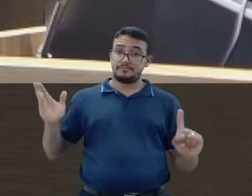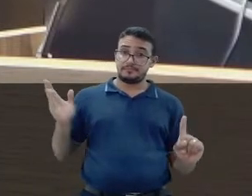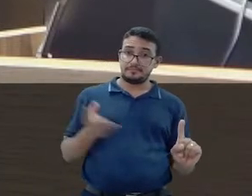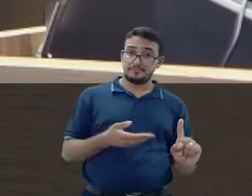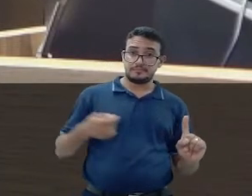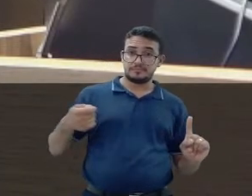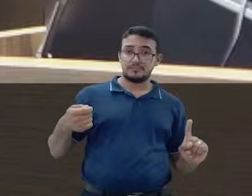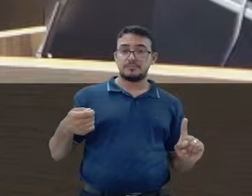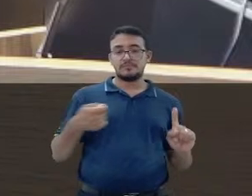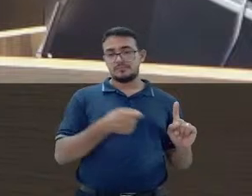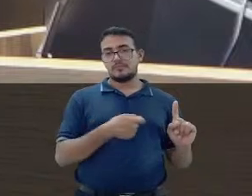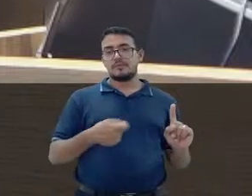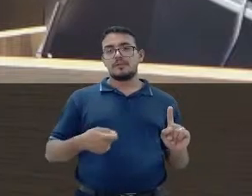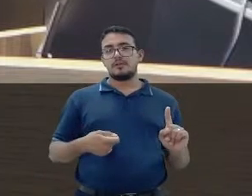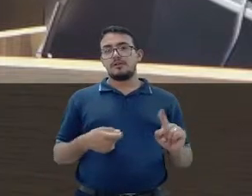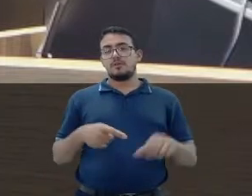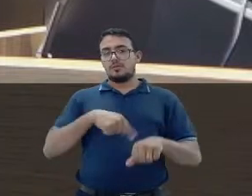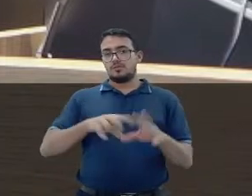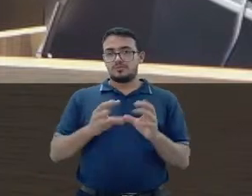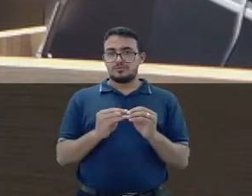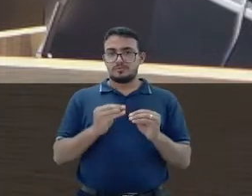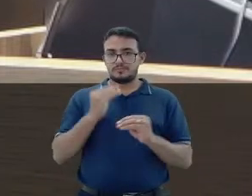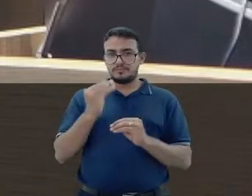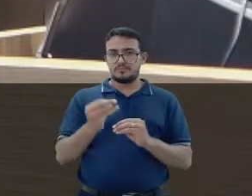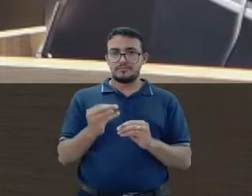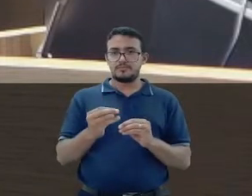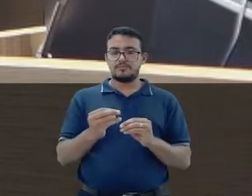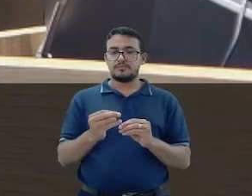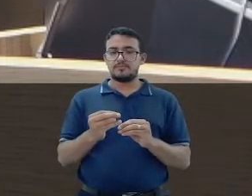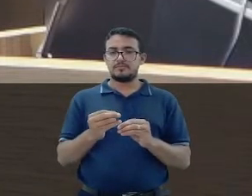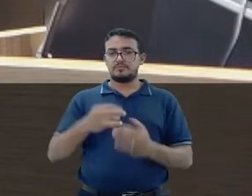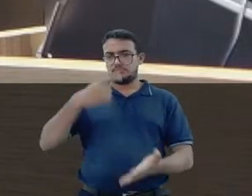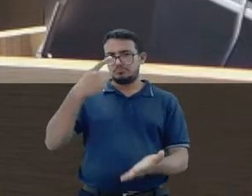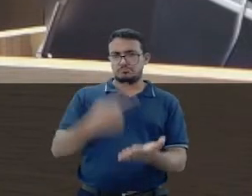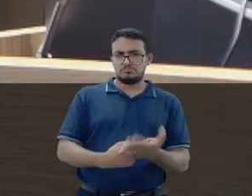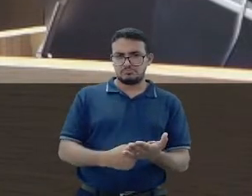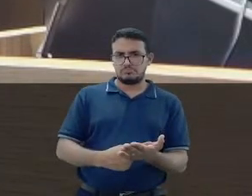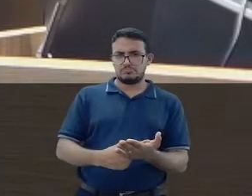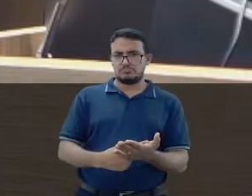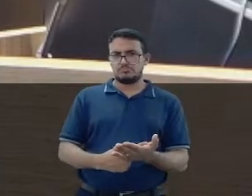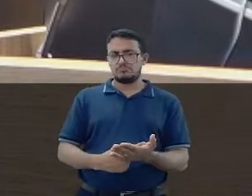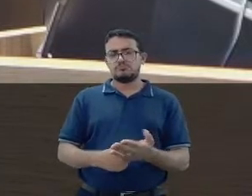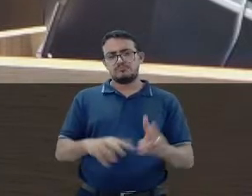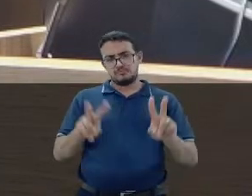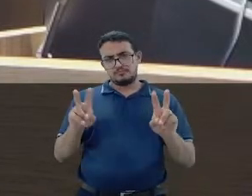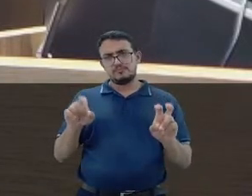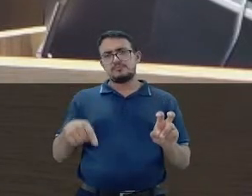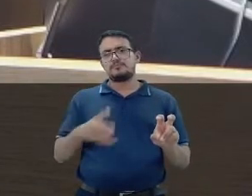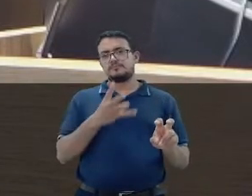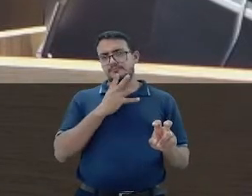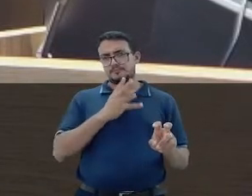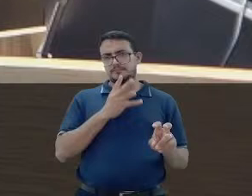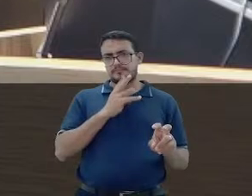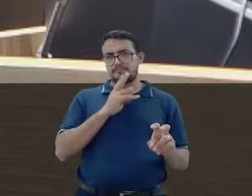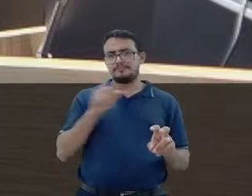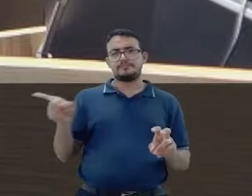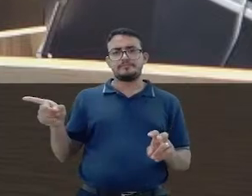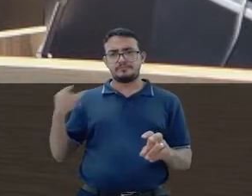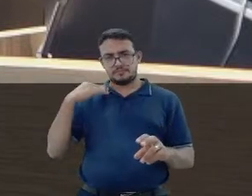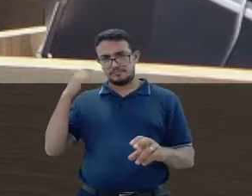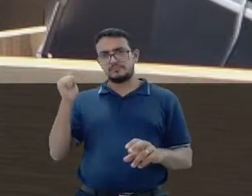extras, validade do acordo de compensação, matérias já conhecidas aqui, eu estou mantendo a decisão de primeiro